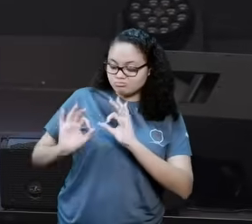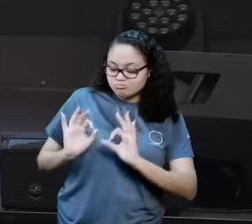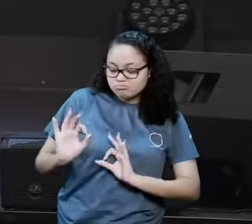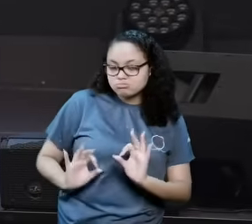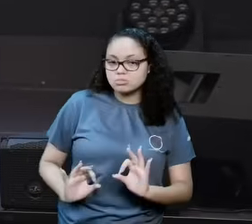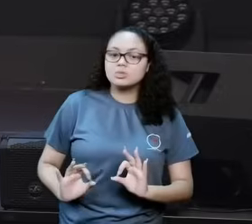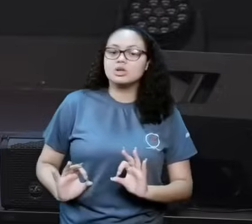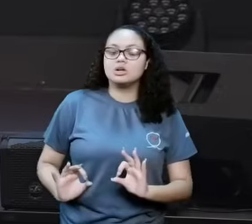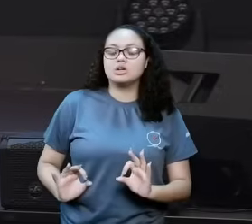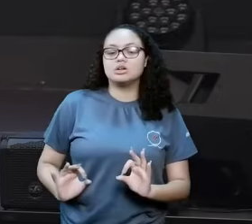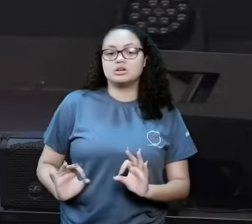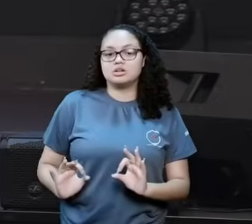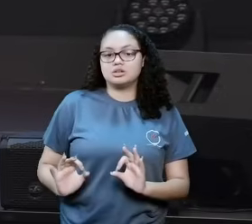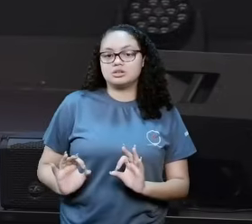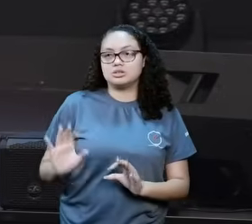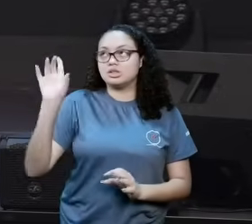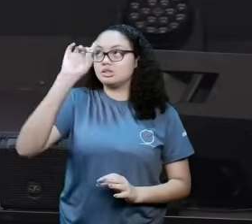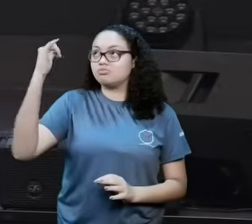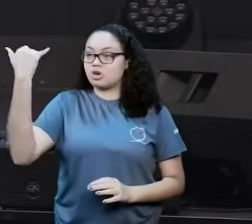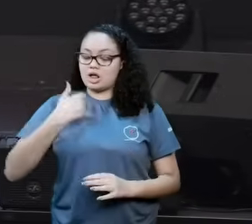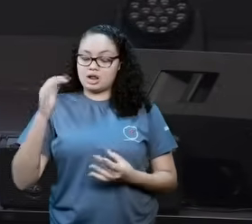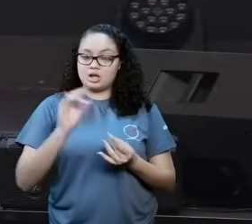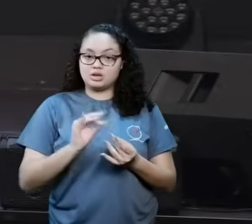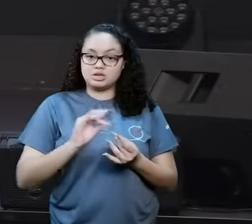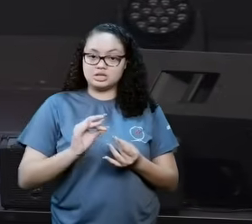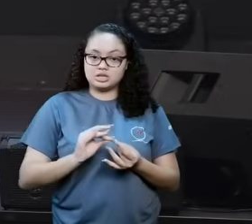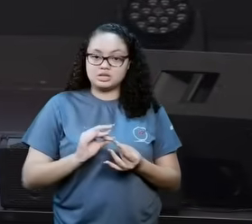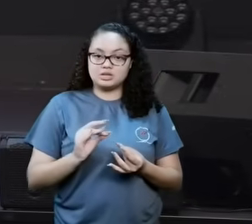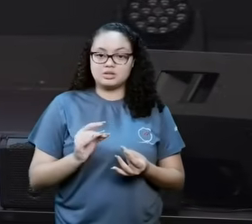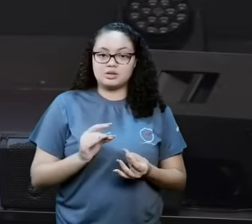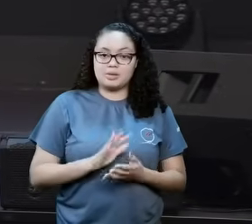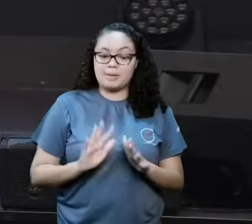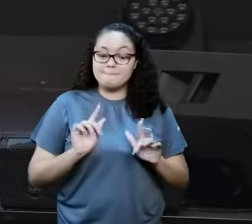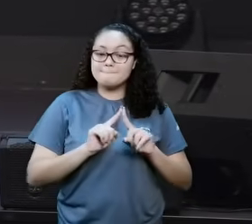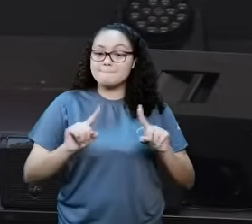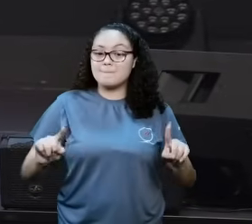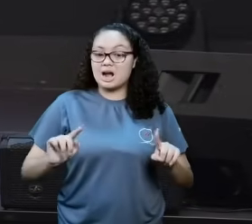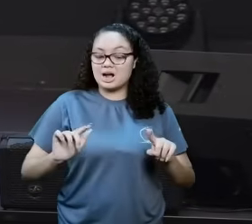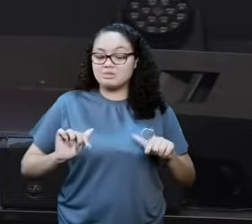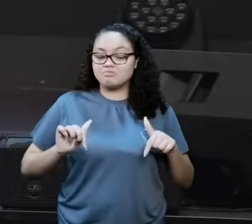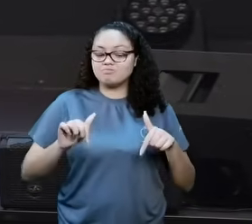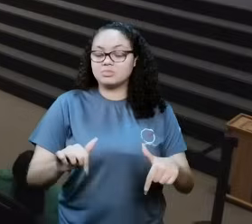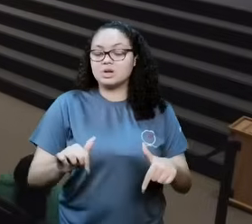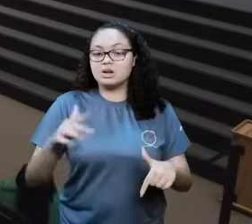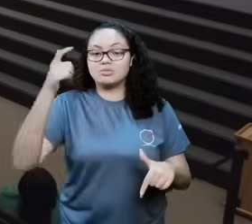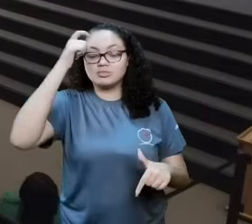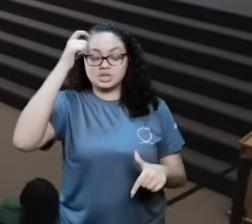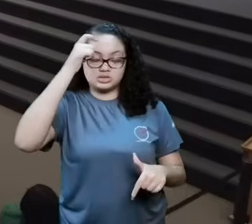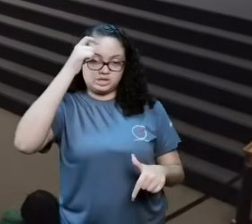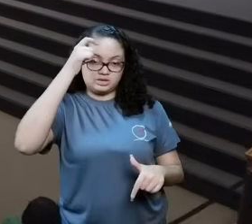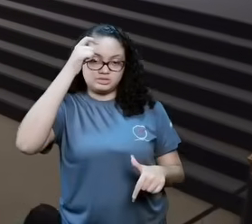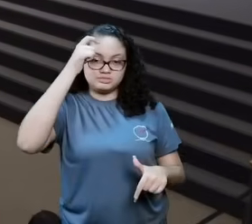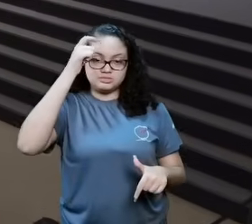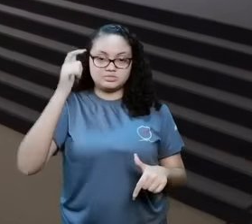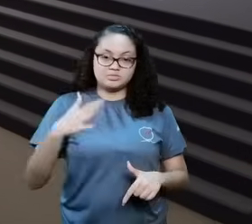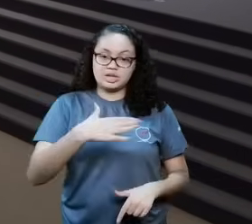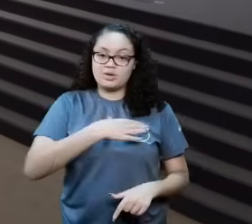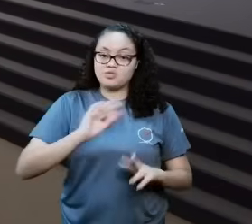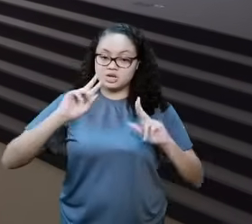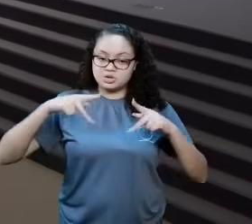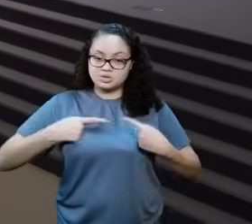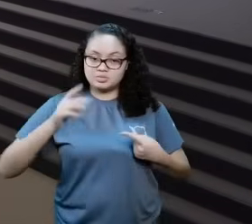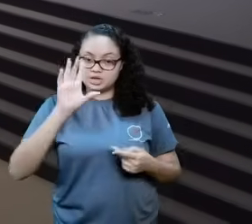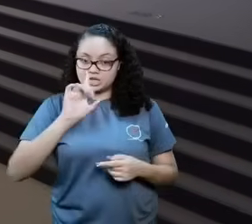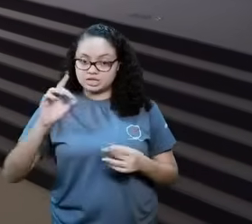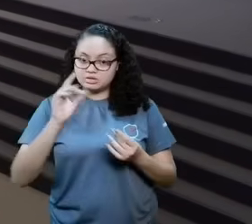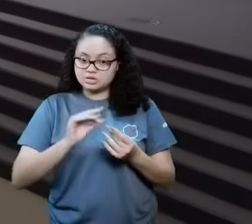Então ele fala no espírito. No espírito eu recebo, mas executo na racionalidade. Filho do homem, é Deus